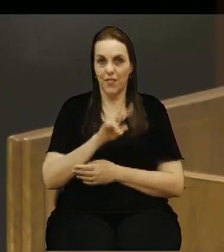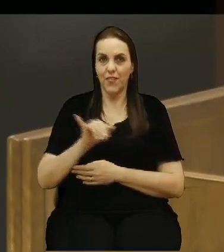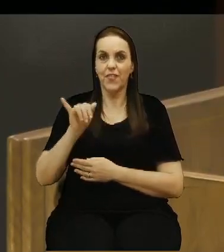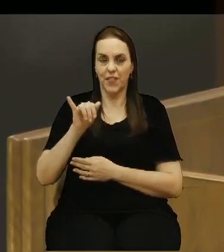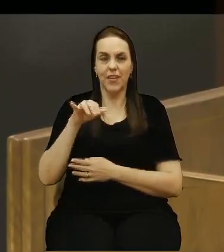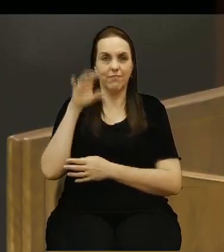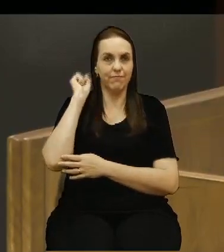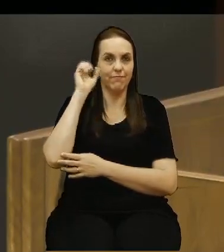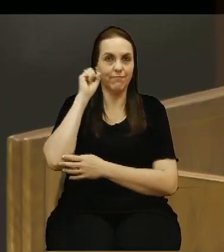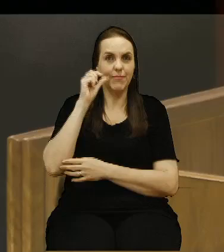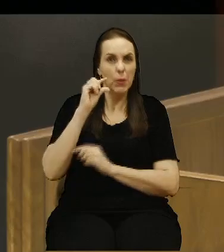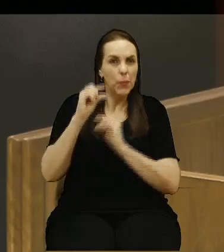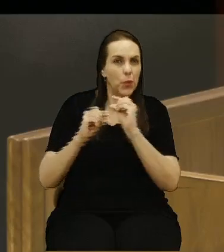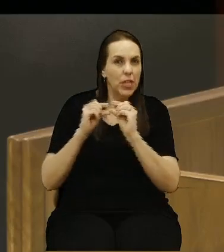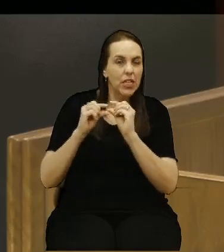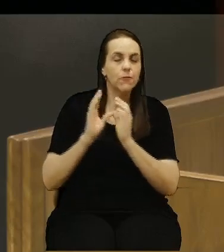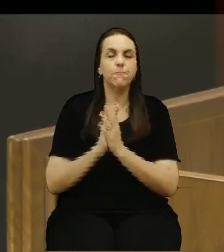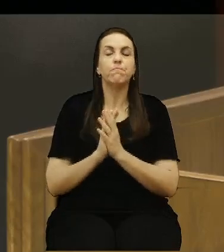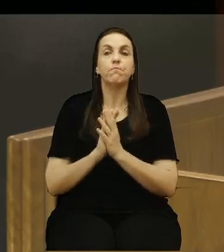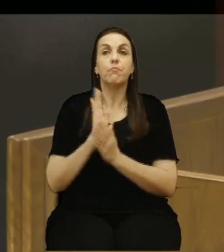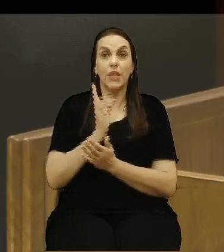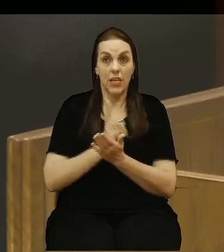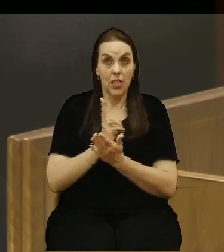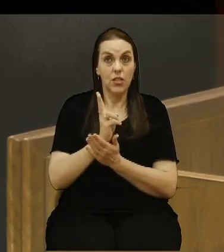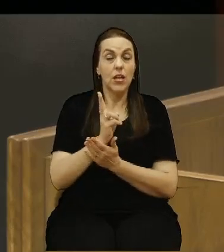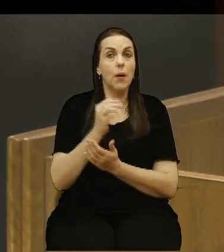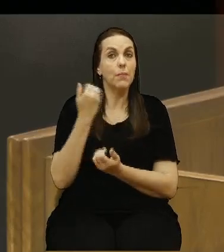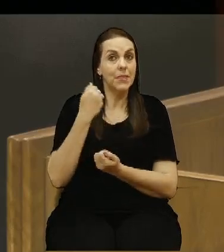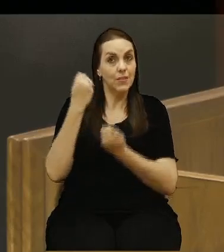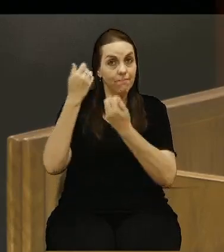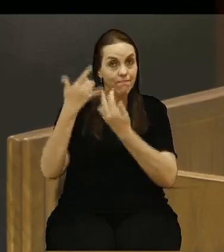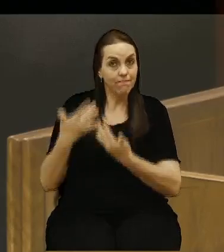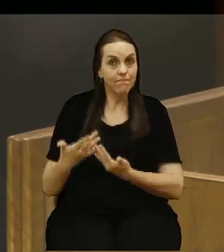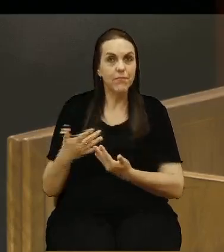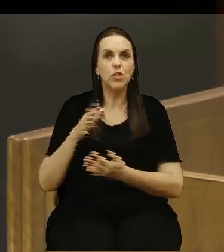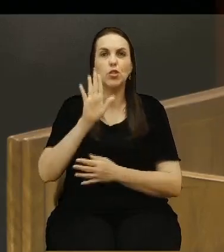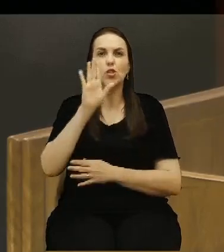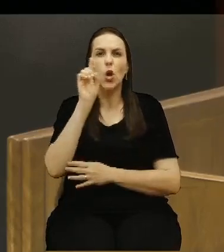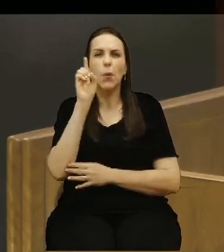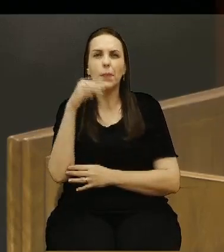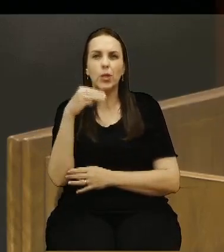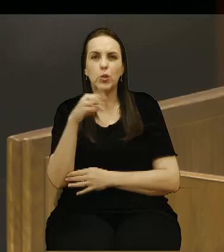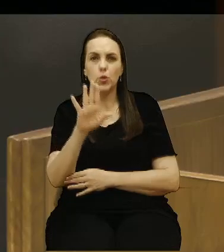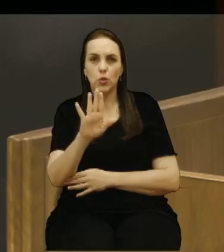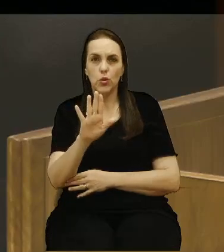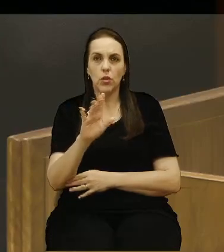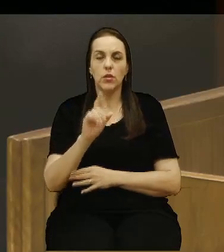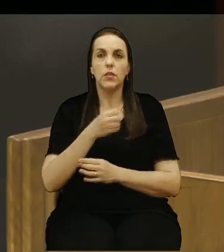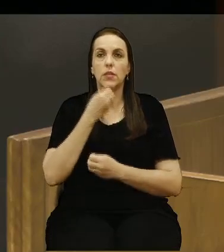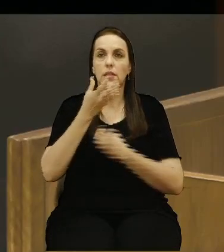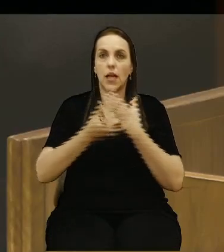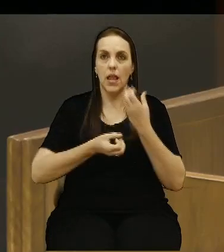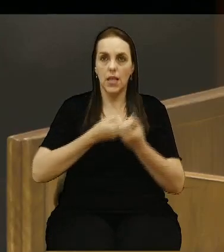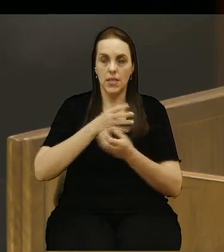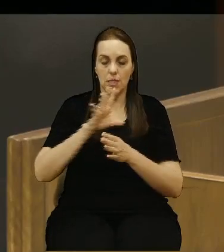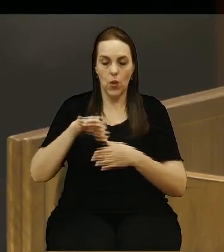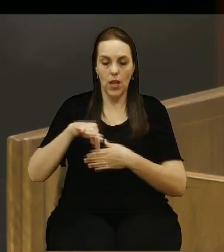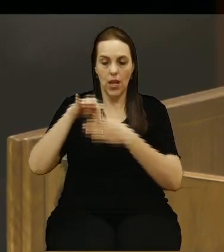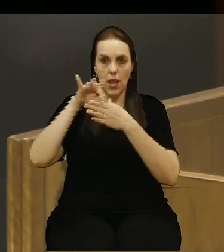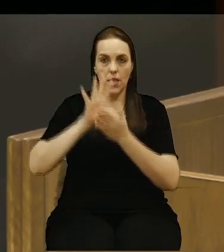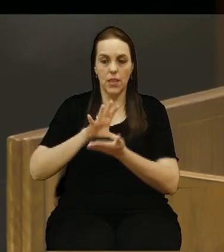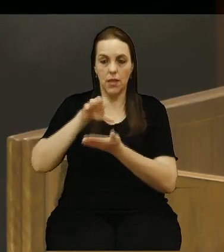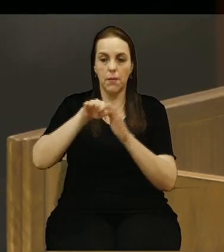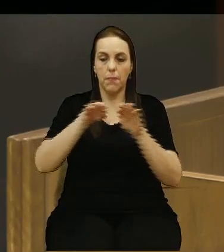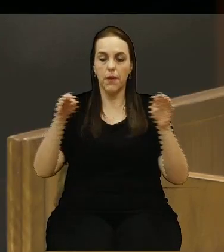daqui a pouco, mas eu preciso colocar algumas questões. Vereadora Andressa, só um minuto. Segue em declaração de líder da bancada do PDT,